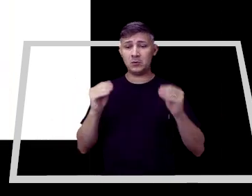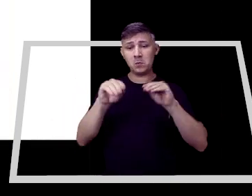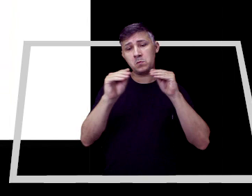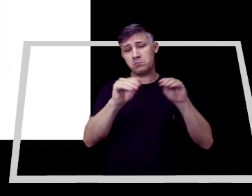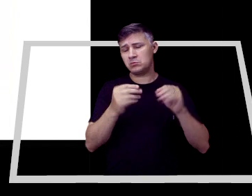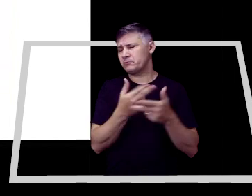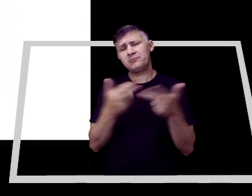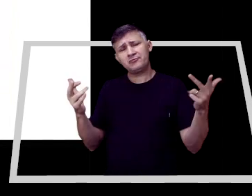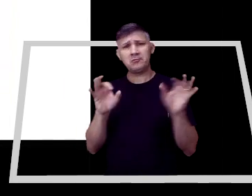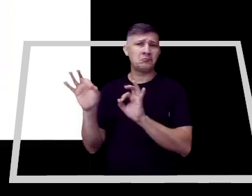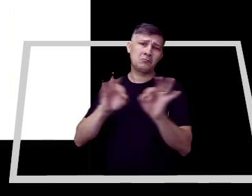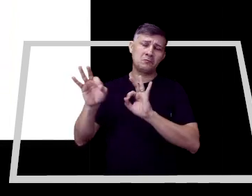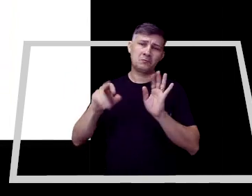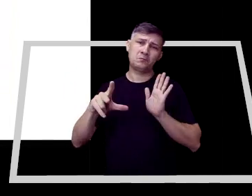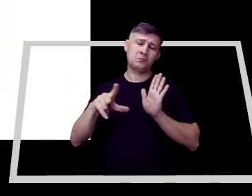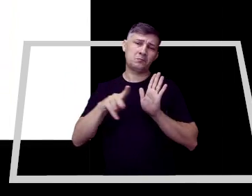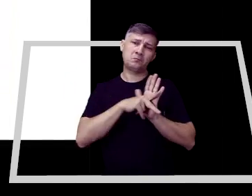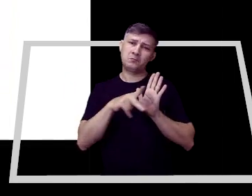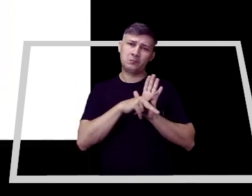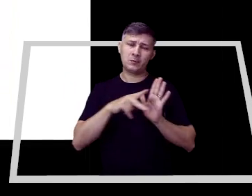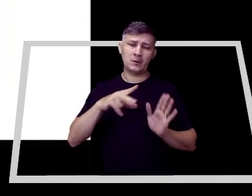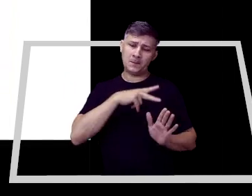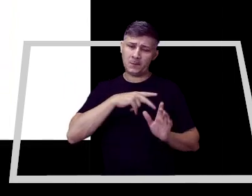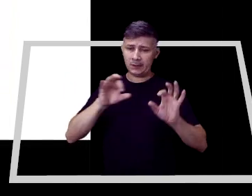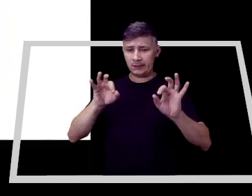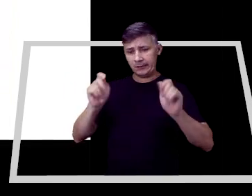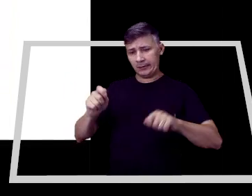dos arranjos familiares possíveis,